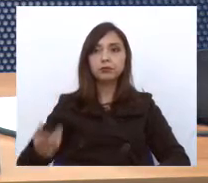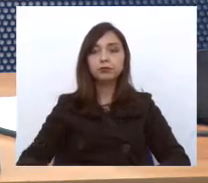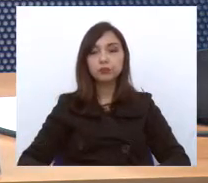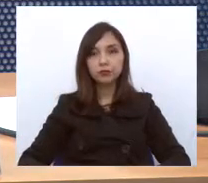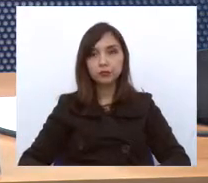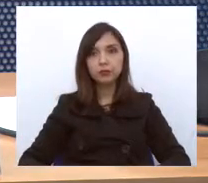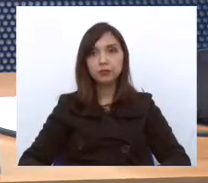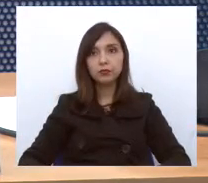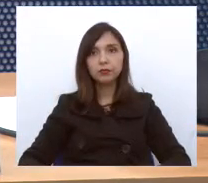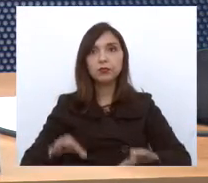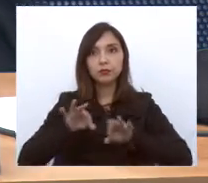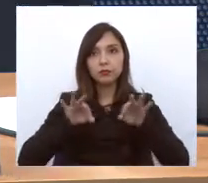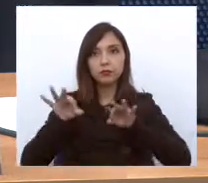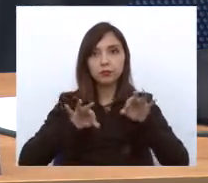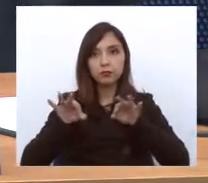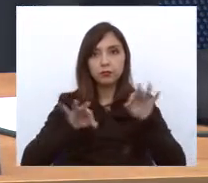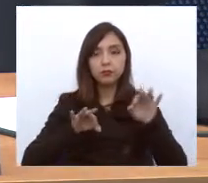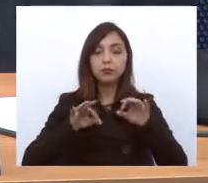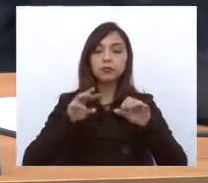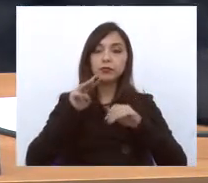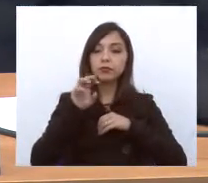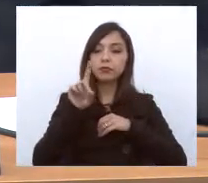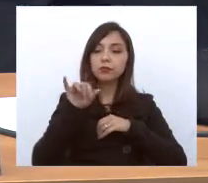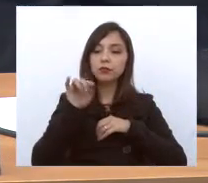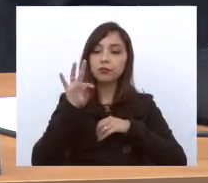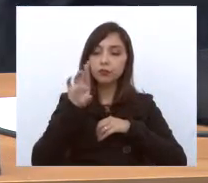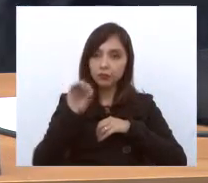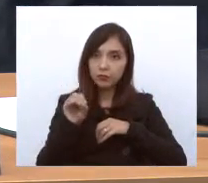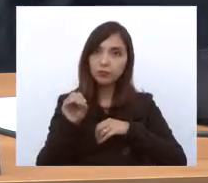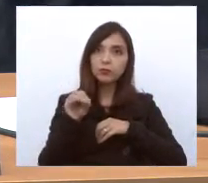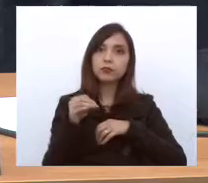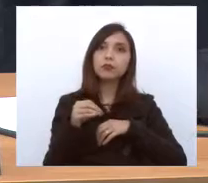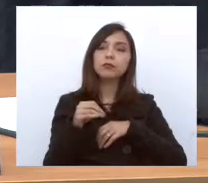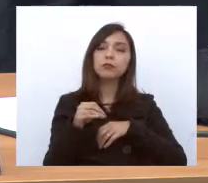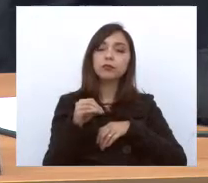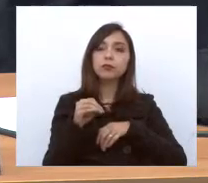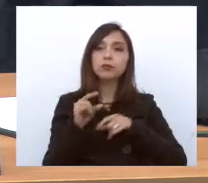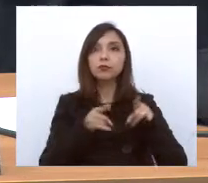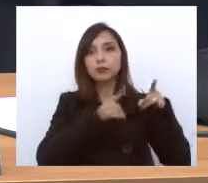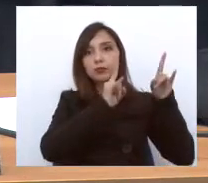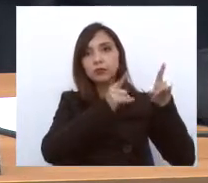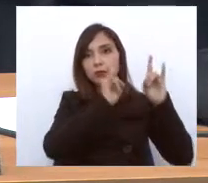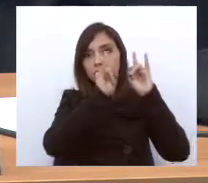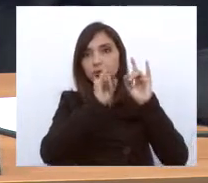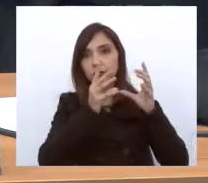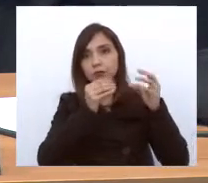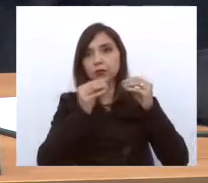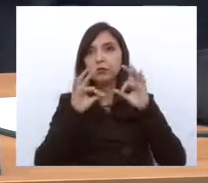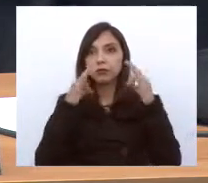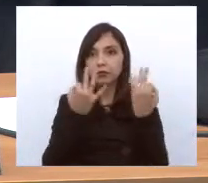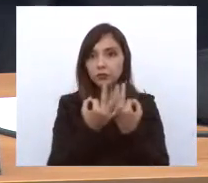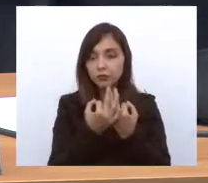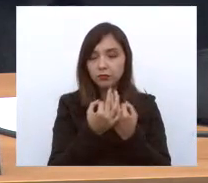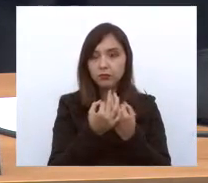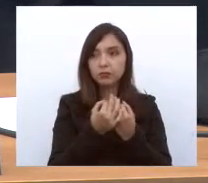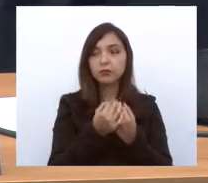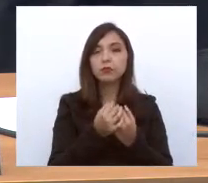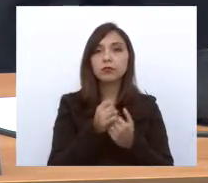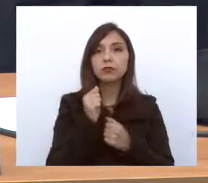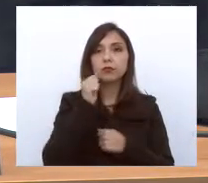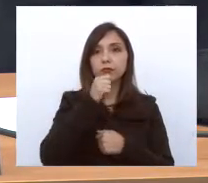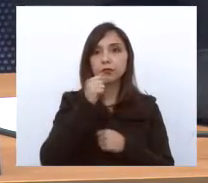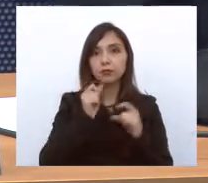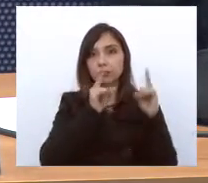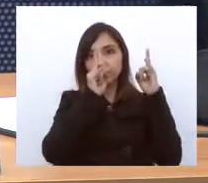Dispõe sobre a instalação de mediadores, de submediadores e edifícios multifamiliares dotados de apartamentos com